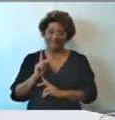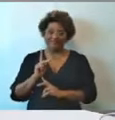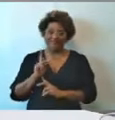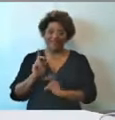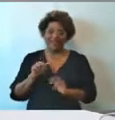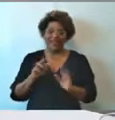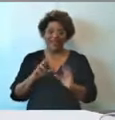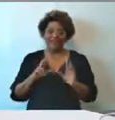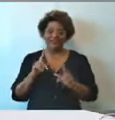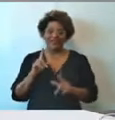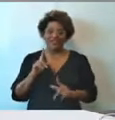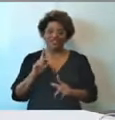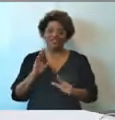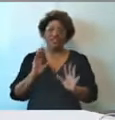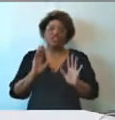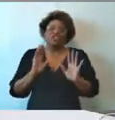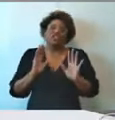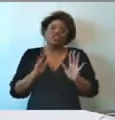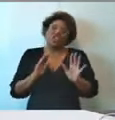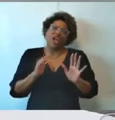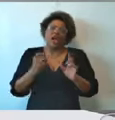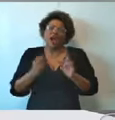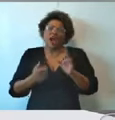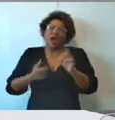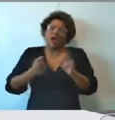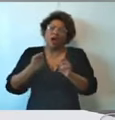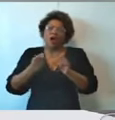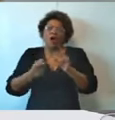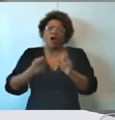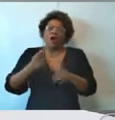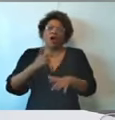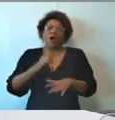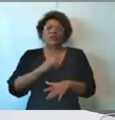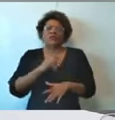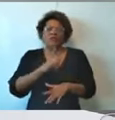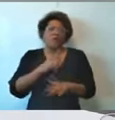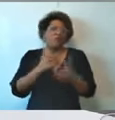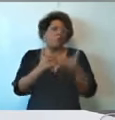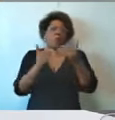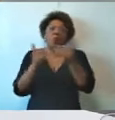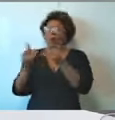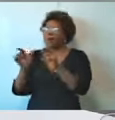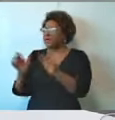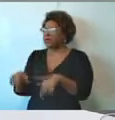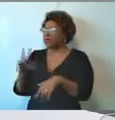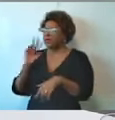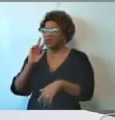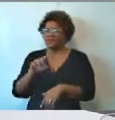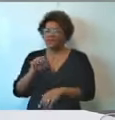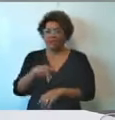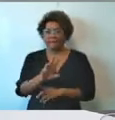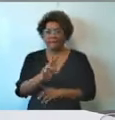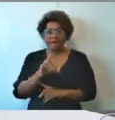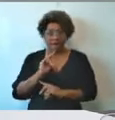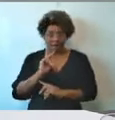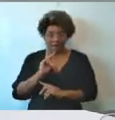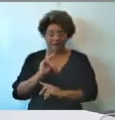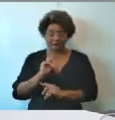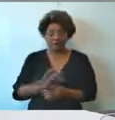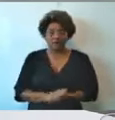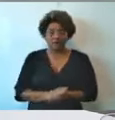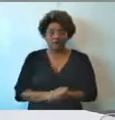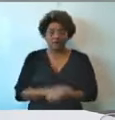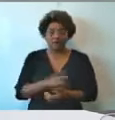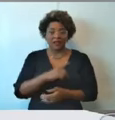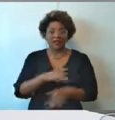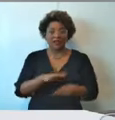nós chegamos a ter, em determinadas condições, e aí qualquer pessoa que anda aqui na cidade percebe isso, faixa